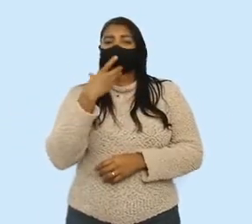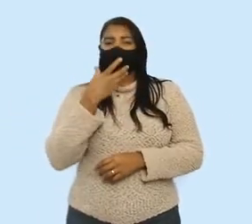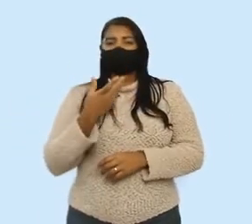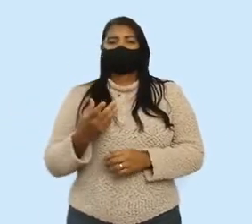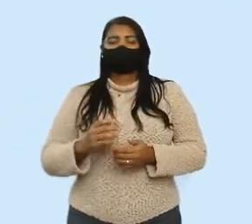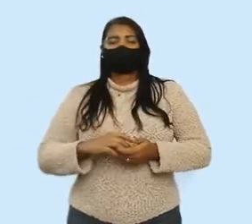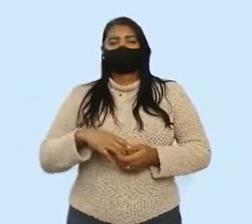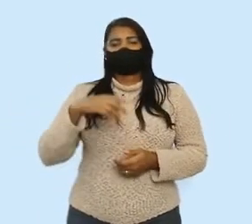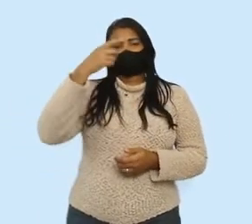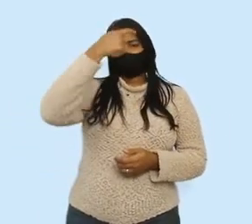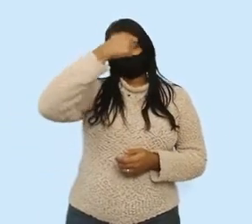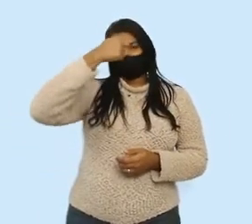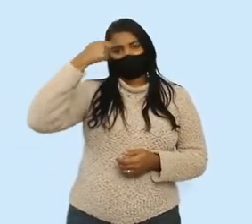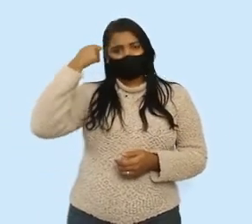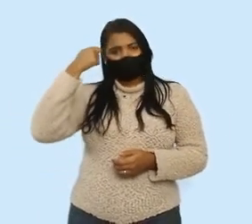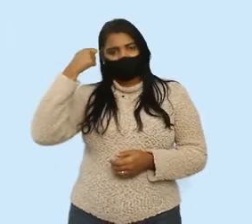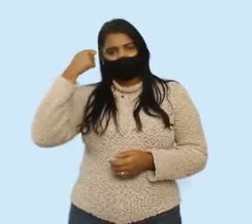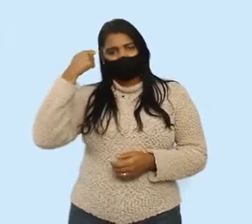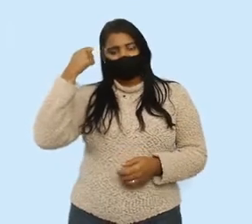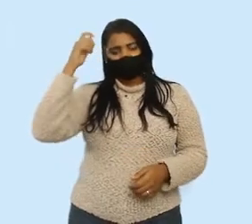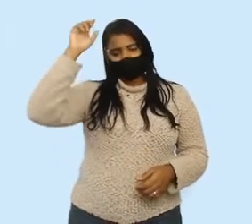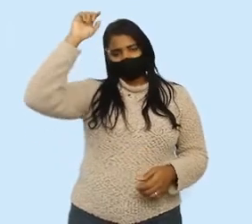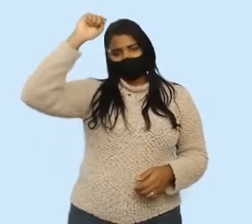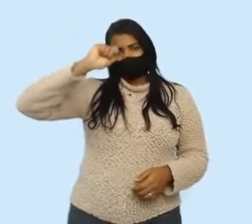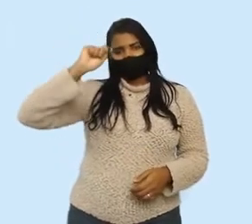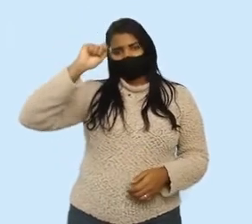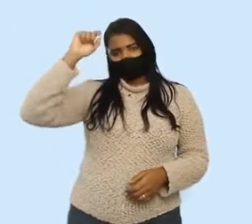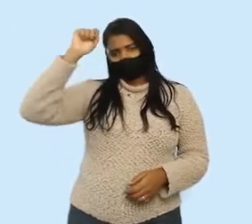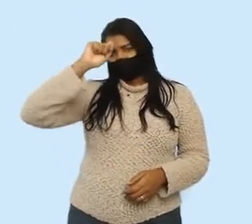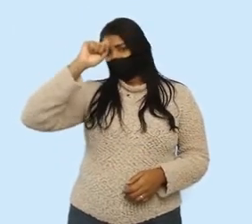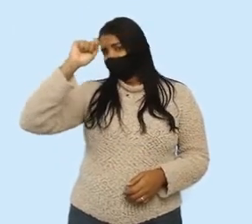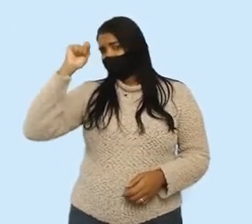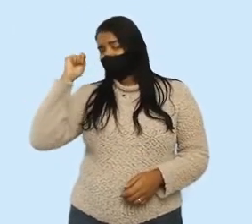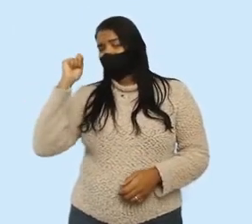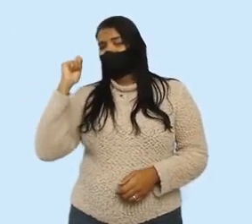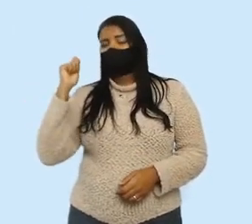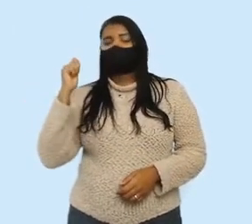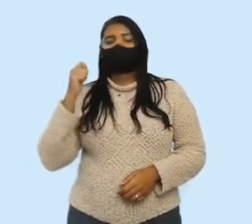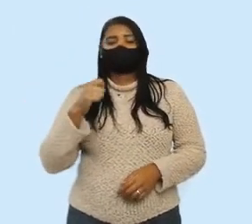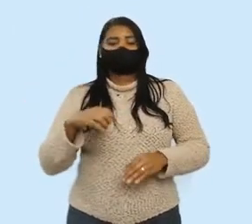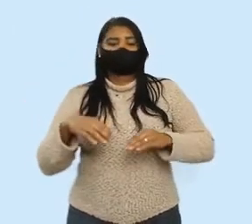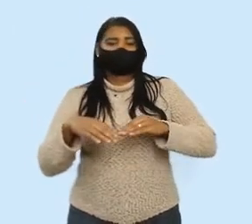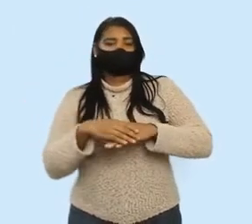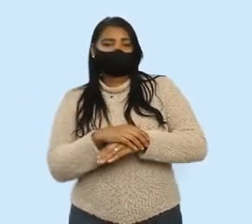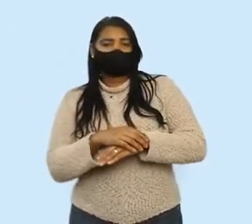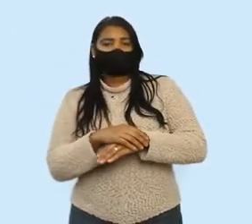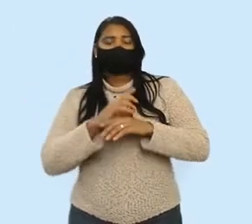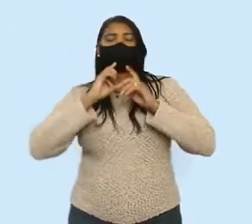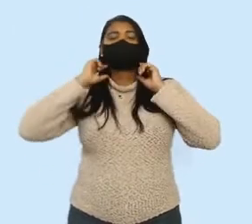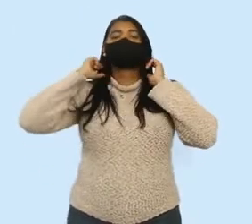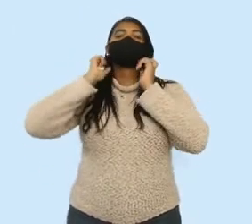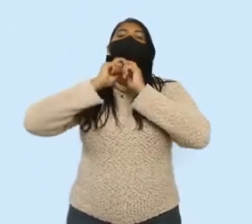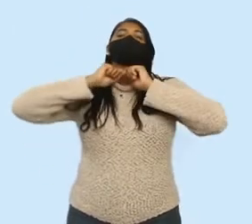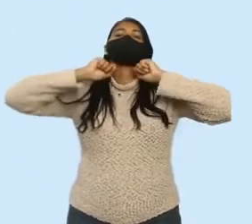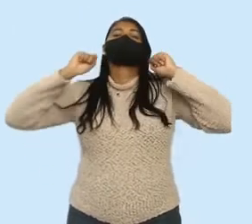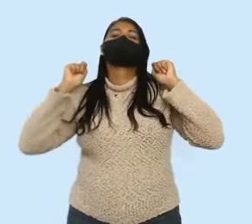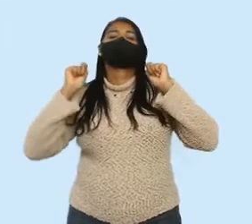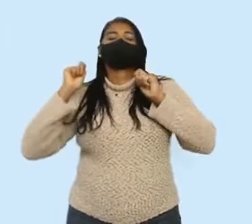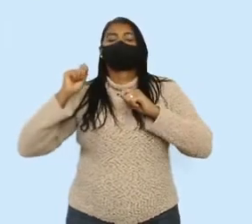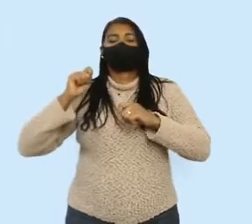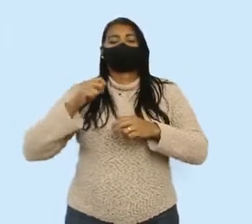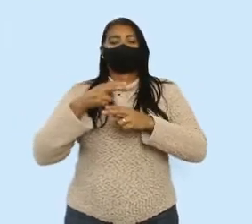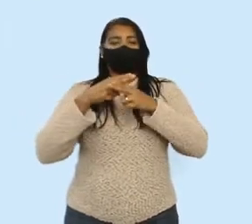nome da música é Lenço no Pescoço, e ele diz, meu chapéu do lado, tamanco arrastando, lenço no pescoço, navalha no